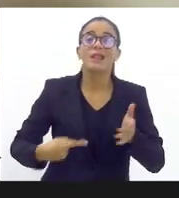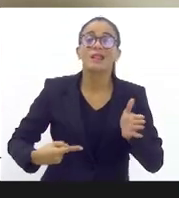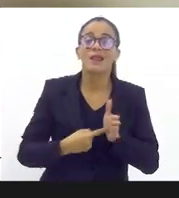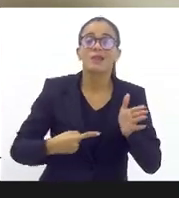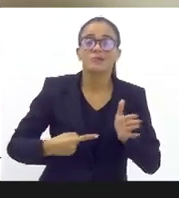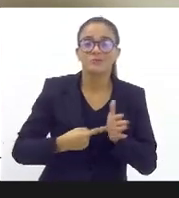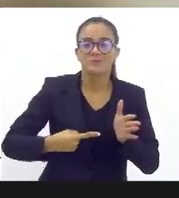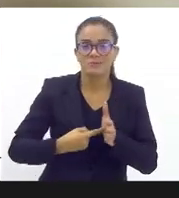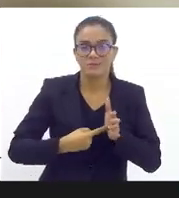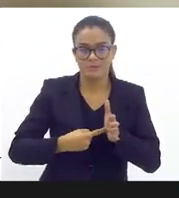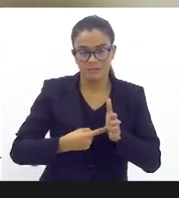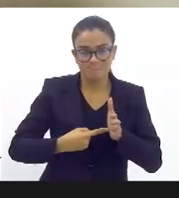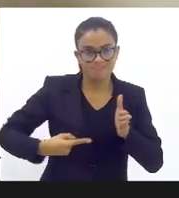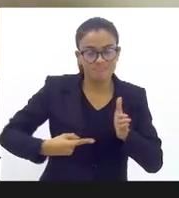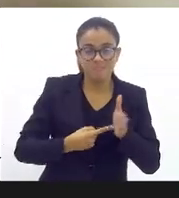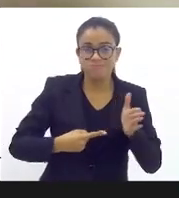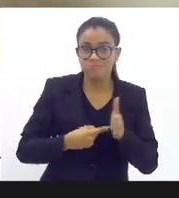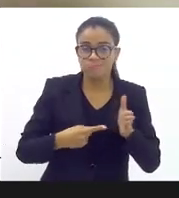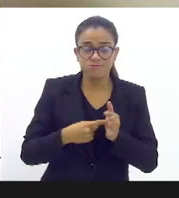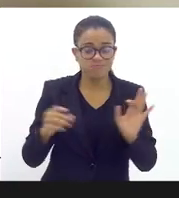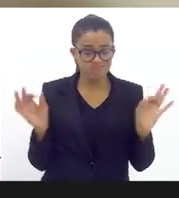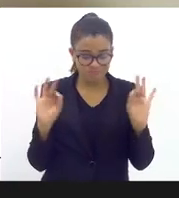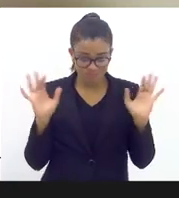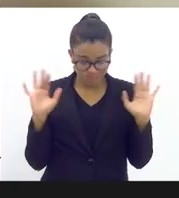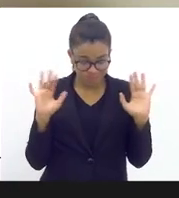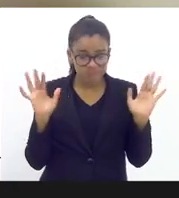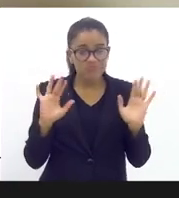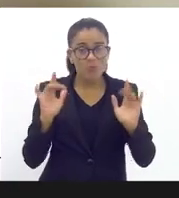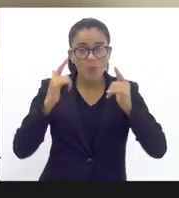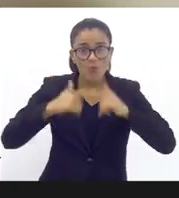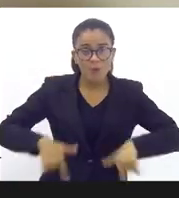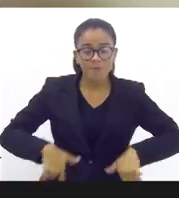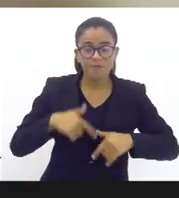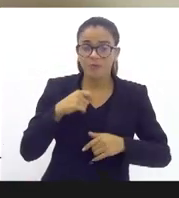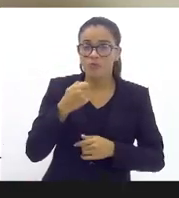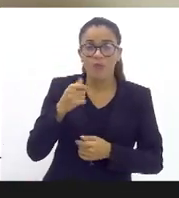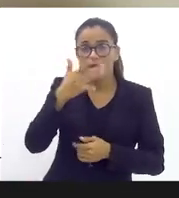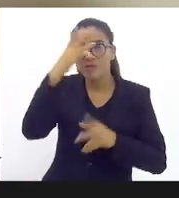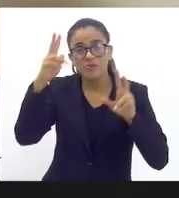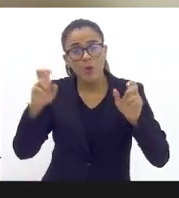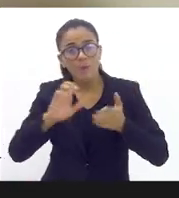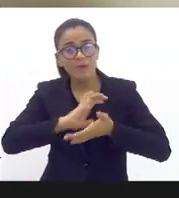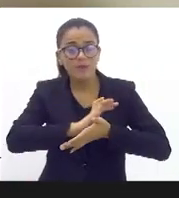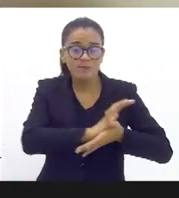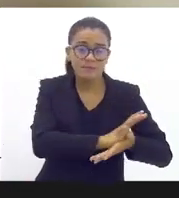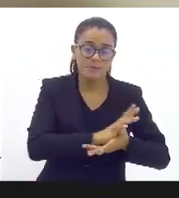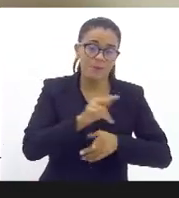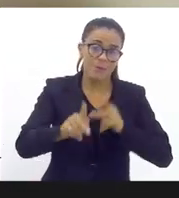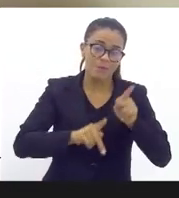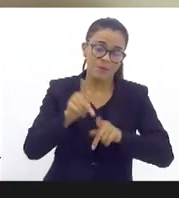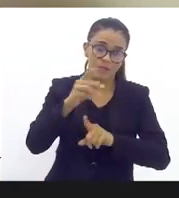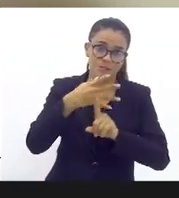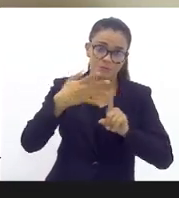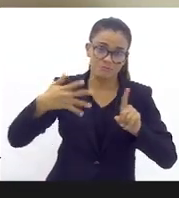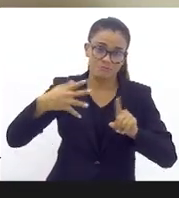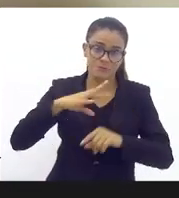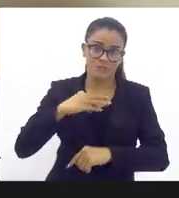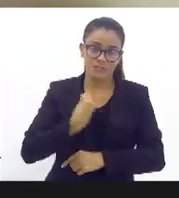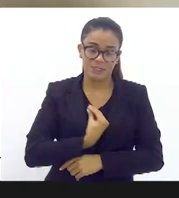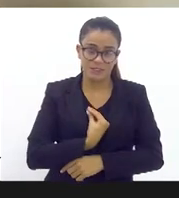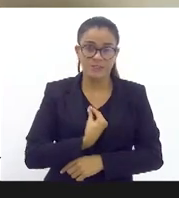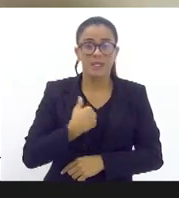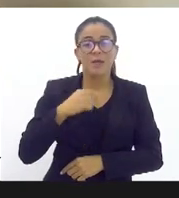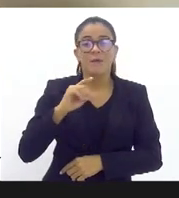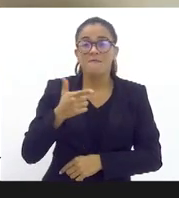denúncias que não chegam a nós, de discriminação da população trans. Eu, em mais de 20 anos de atuação,